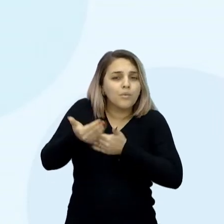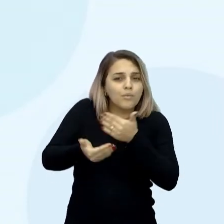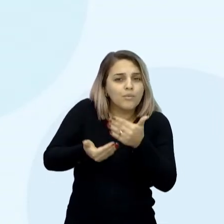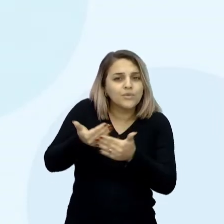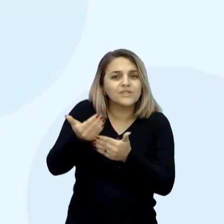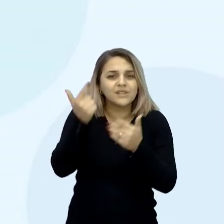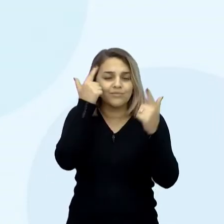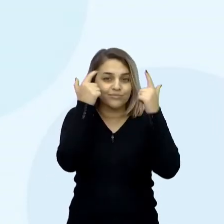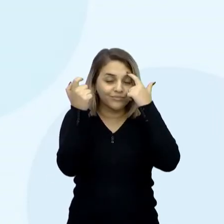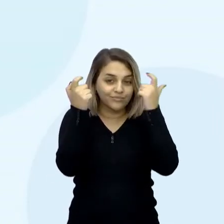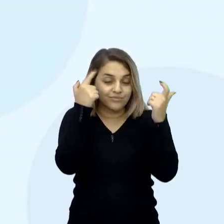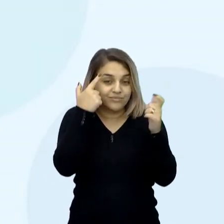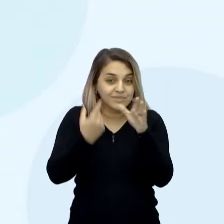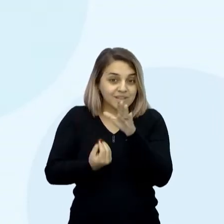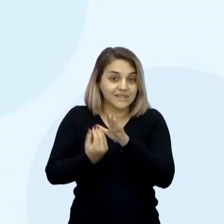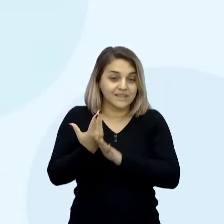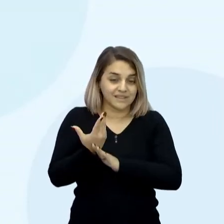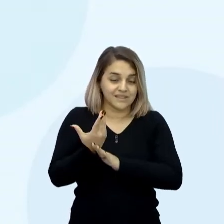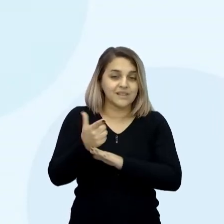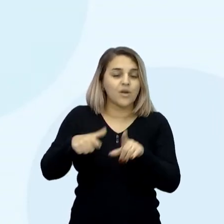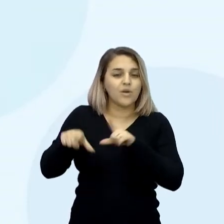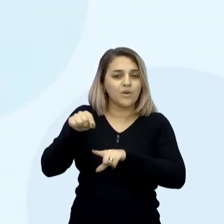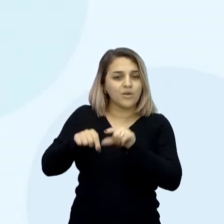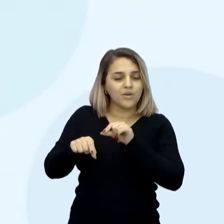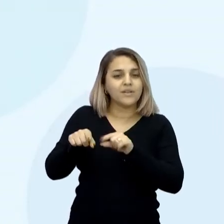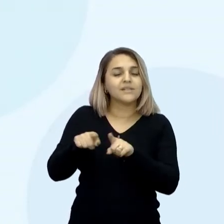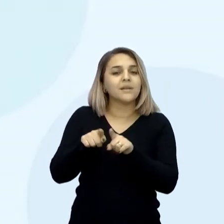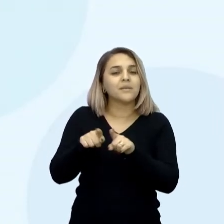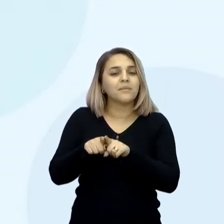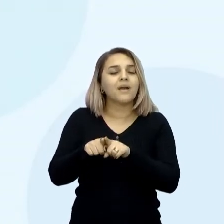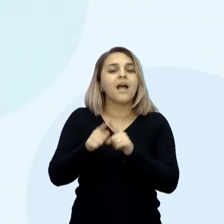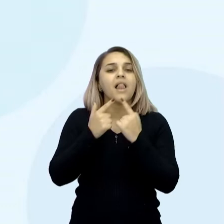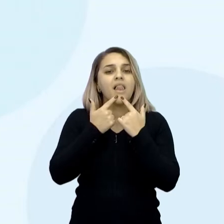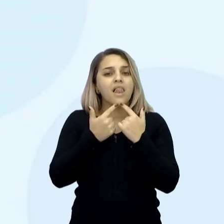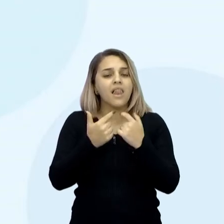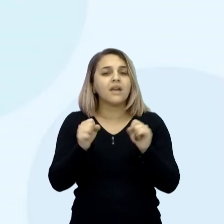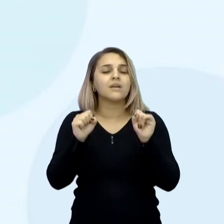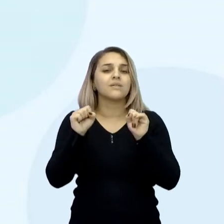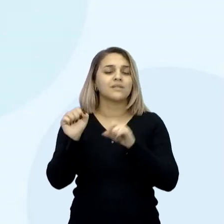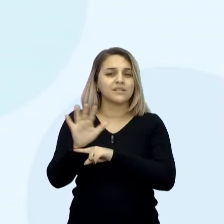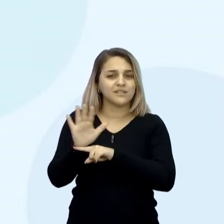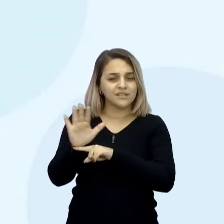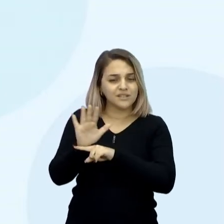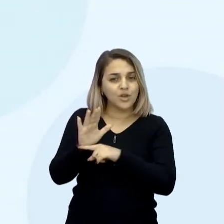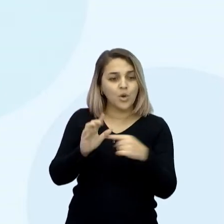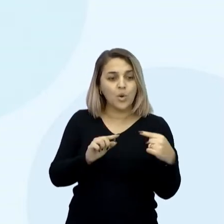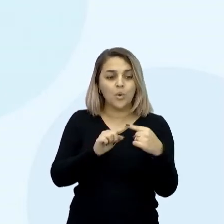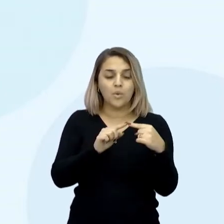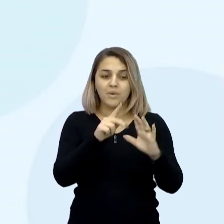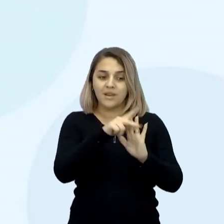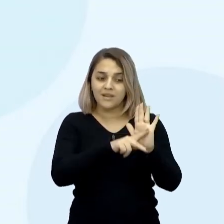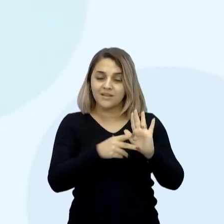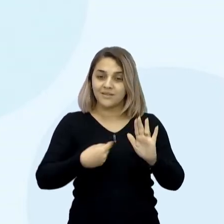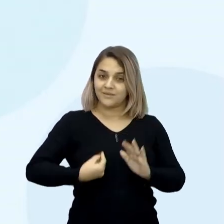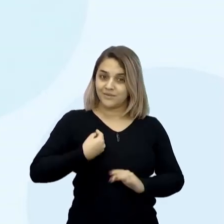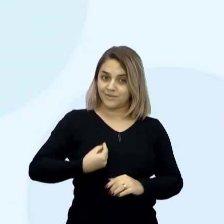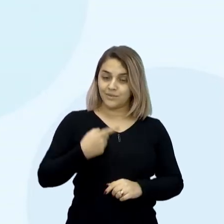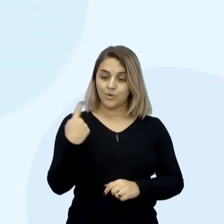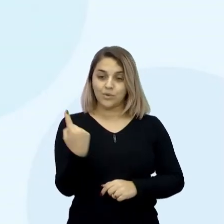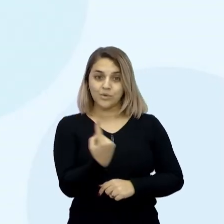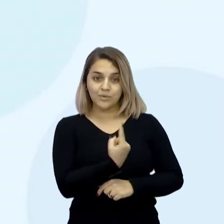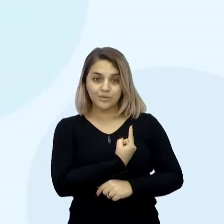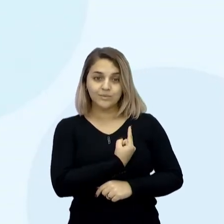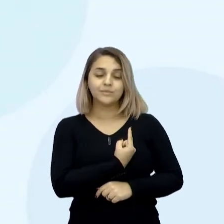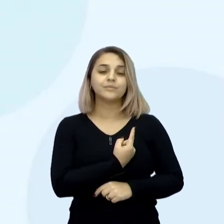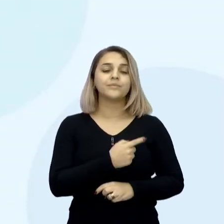de curadoria. A linguagem cinematográfica e sua relação com o nosso projeto de vida. E o que vem por aí? O segundo